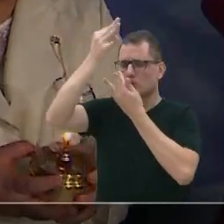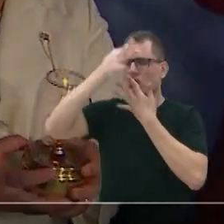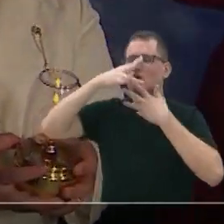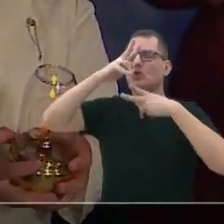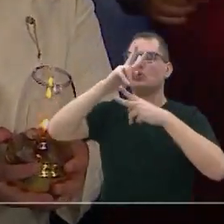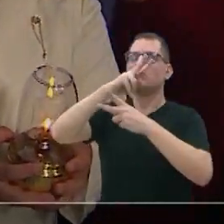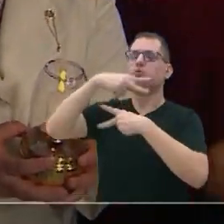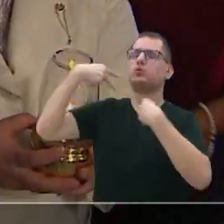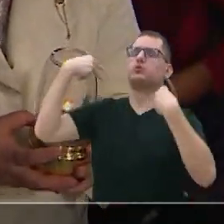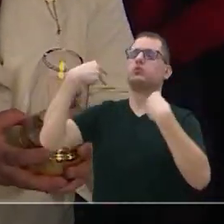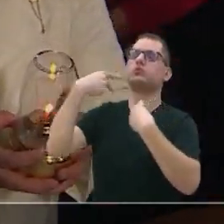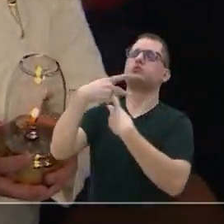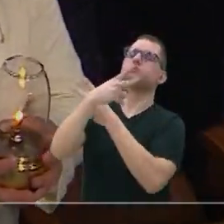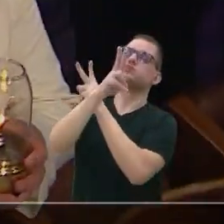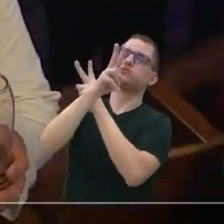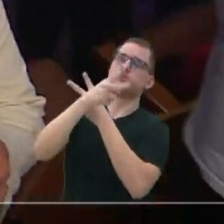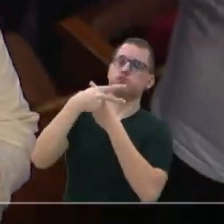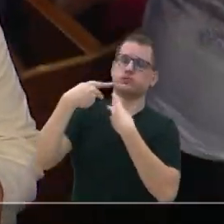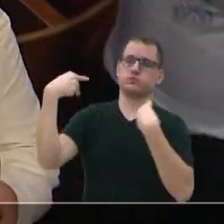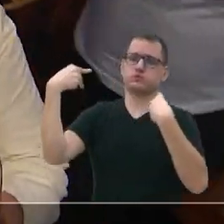Espírito,